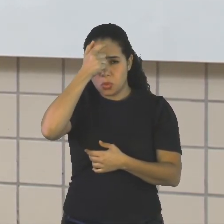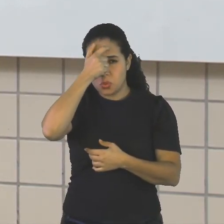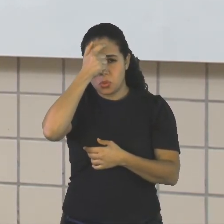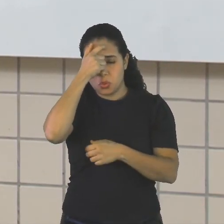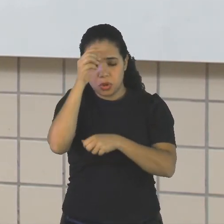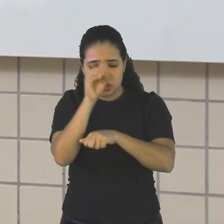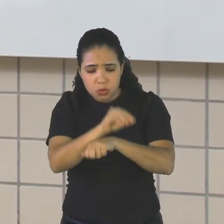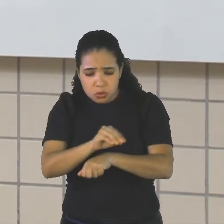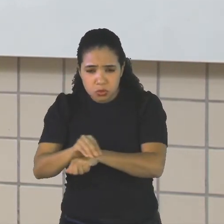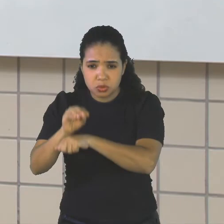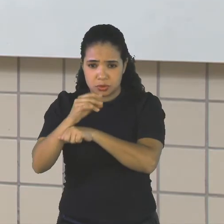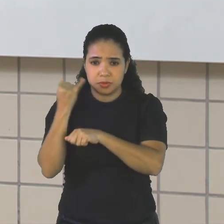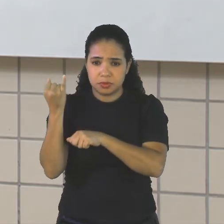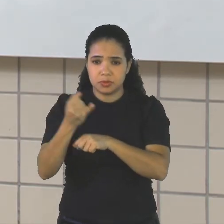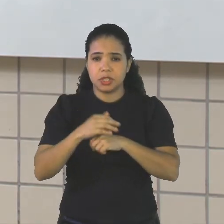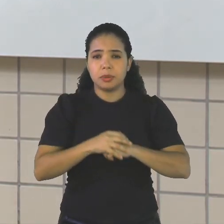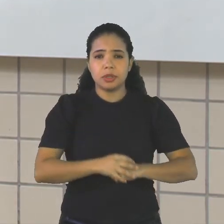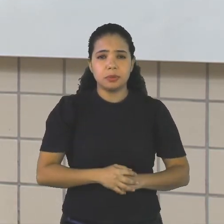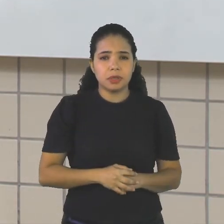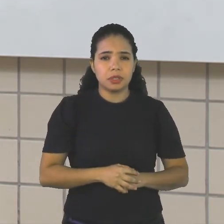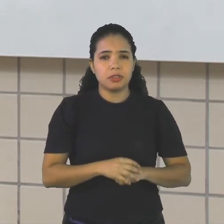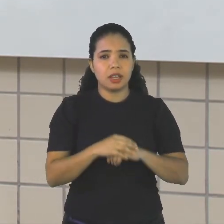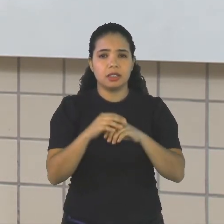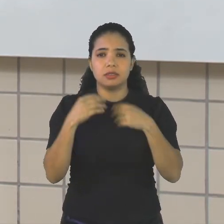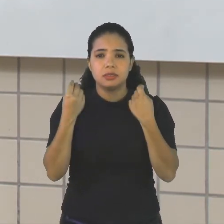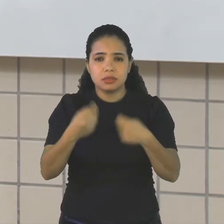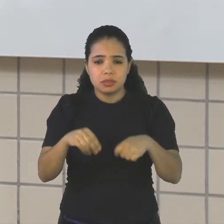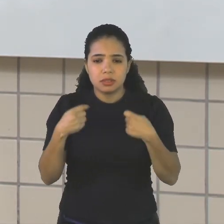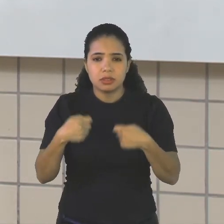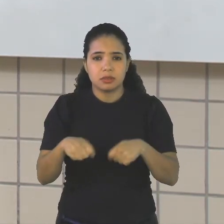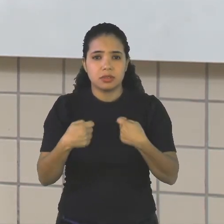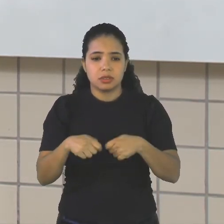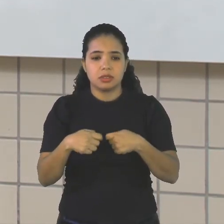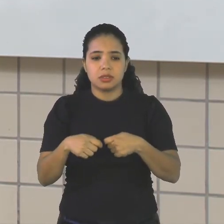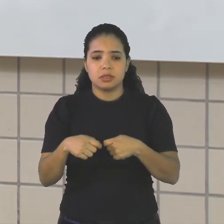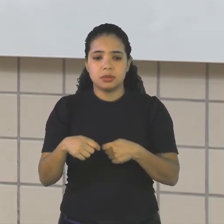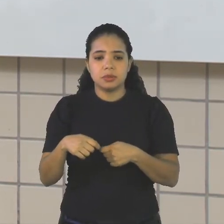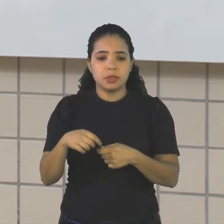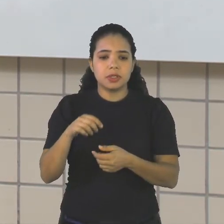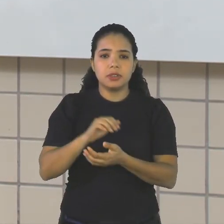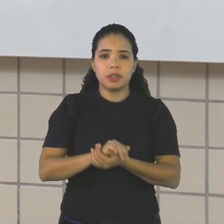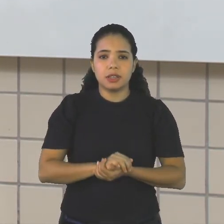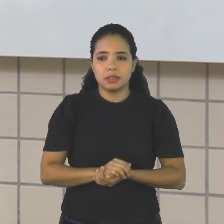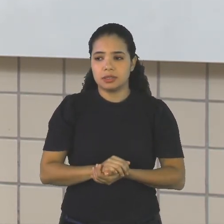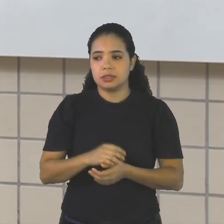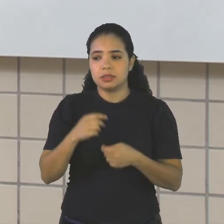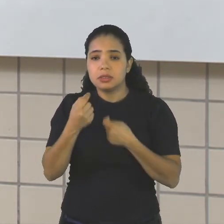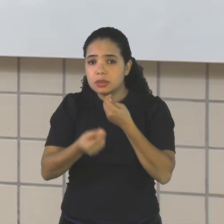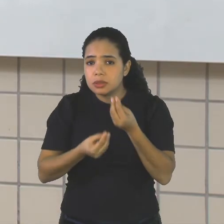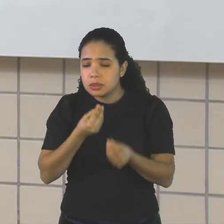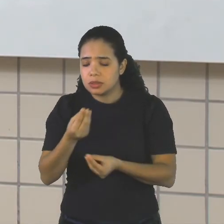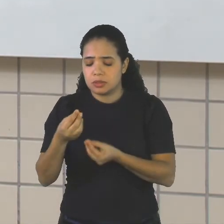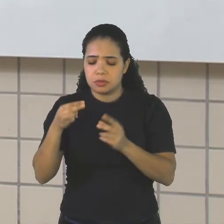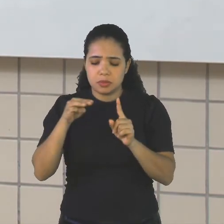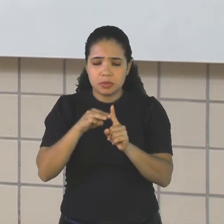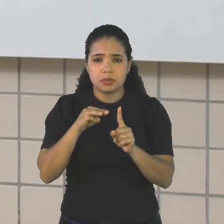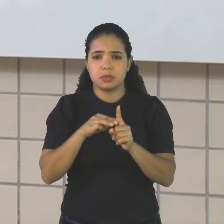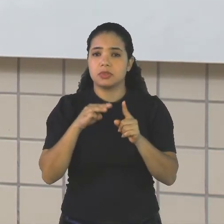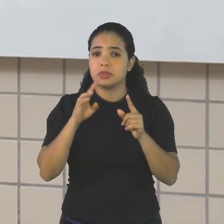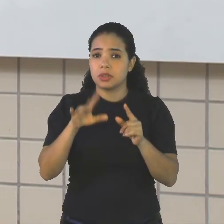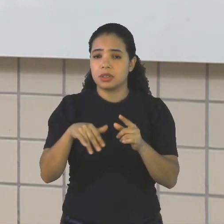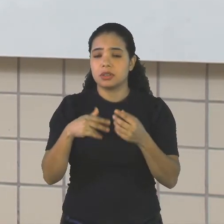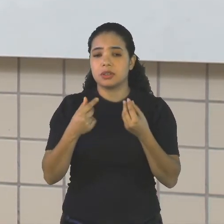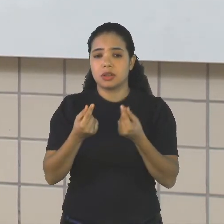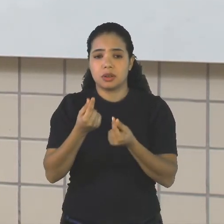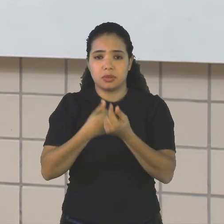Para pensar um pouco. Por que a gente deve sempre preservar? Vários motivos, né? E o motivo agora que a gente está em questão é o motivo